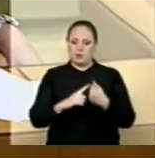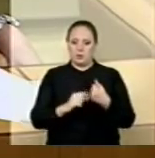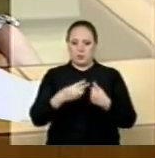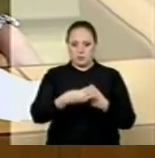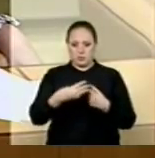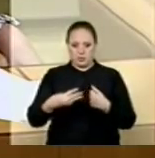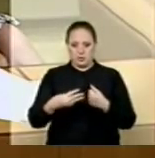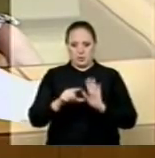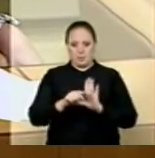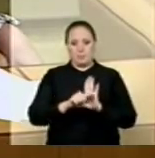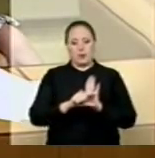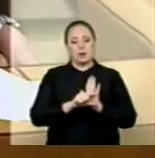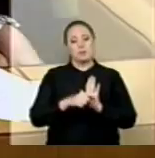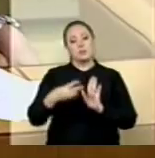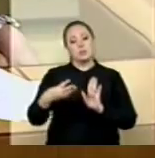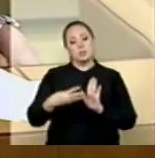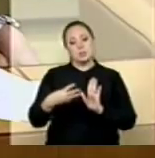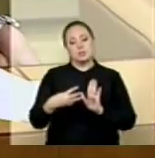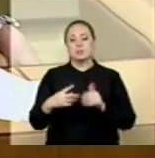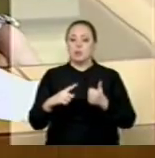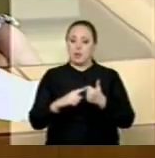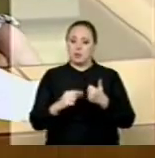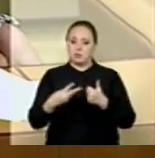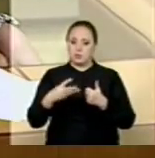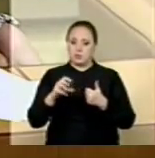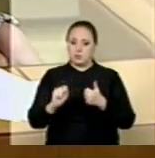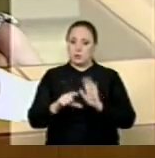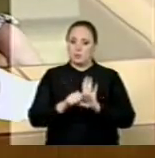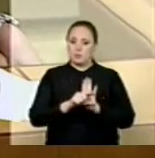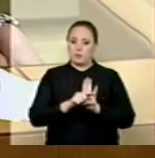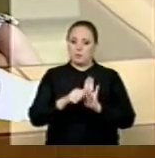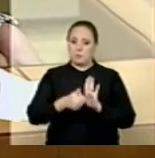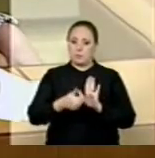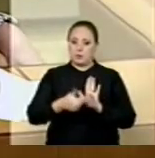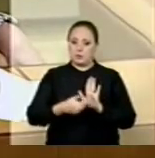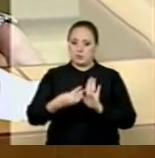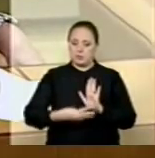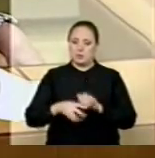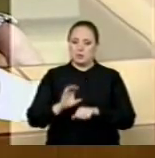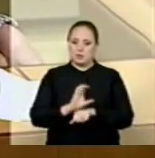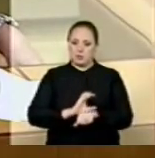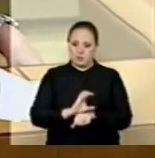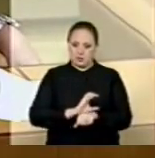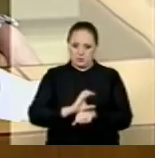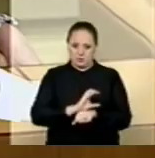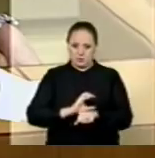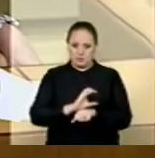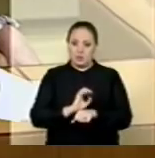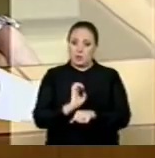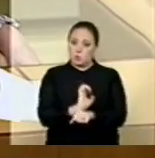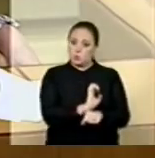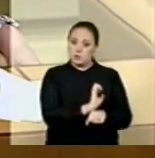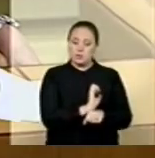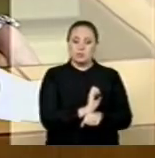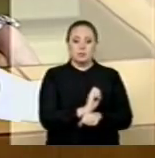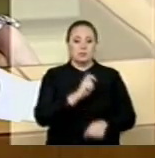33, parágrafo 3º e 38, parágrafo 1º, 2º e 3º da Constituição do Estado do Rio Grande